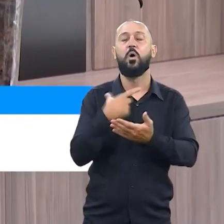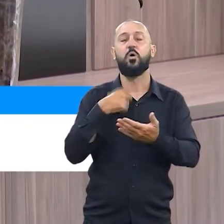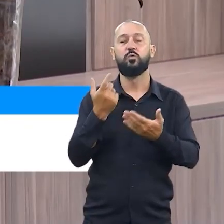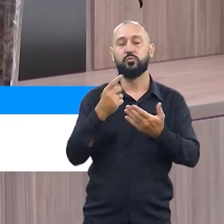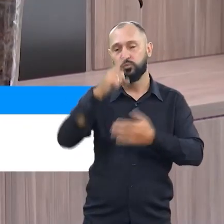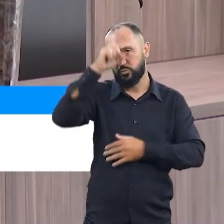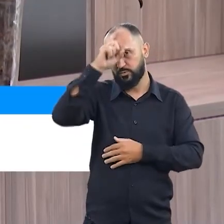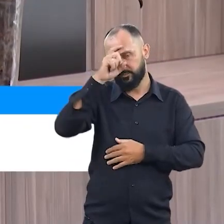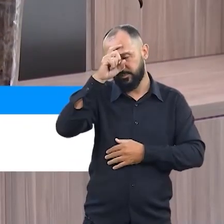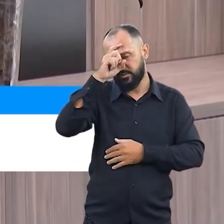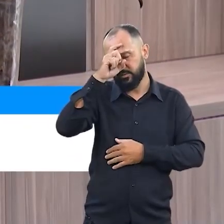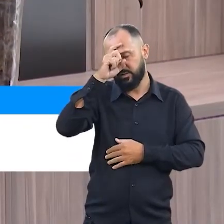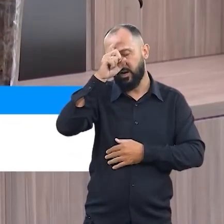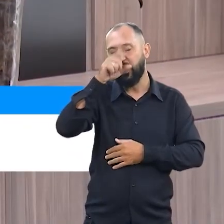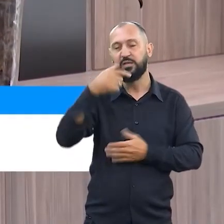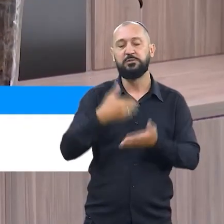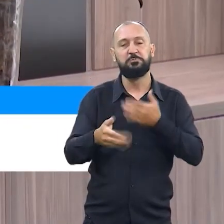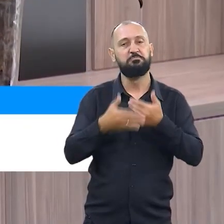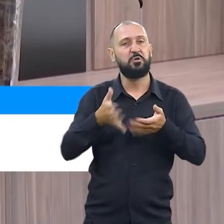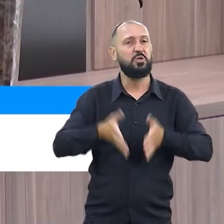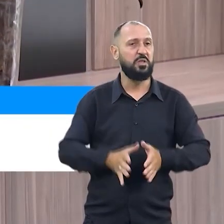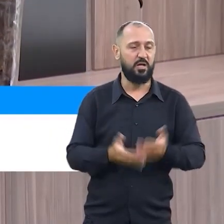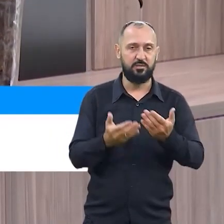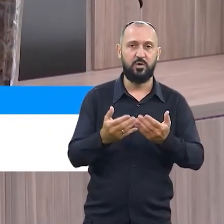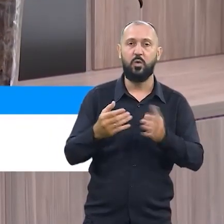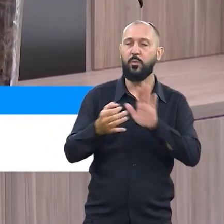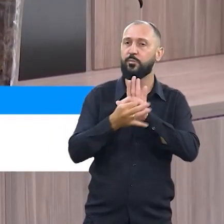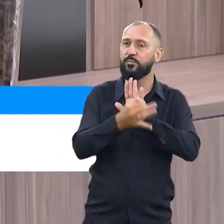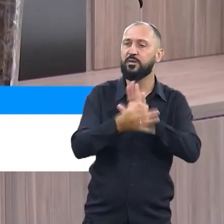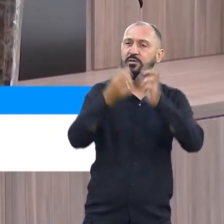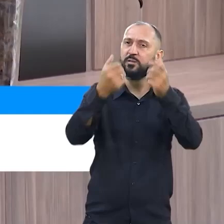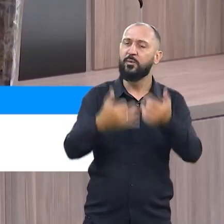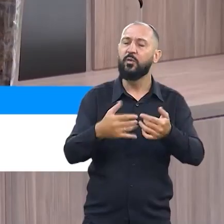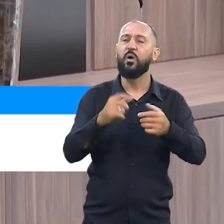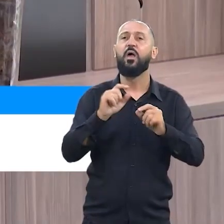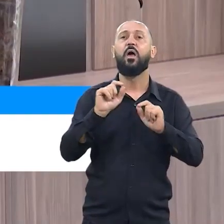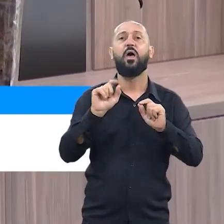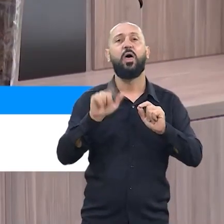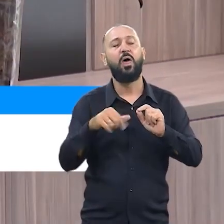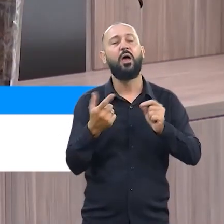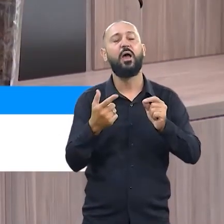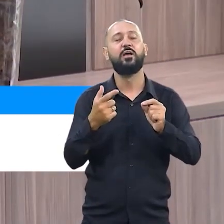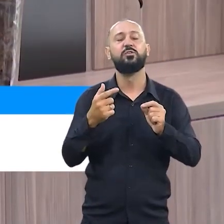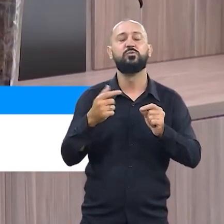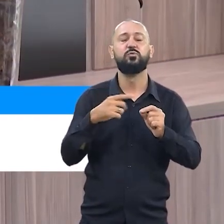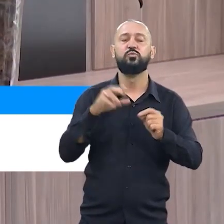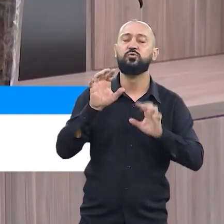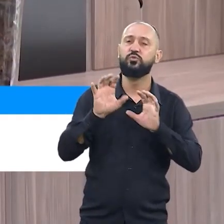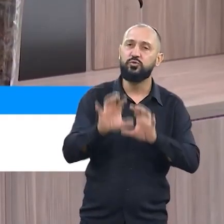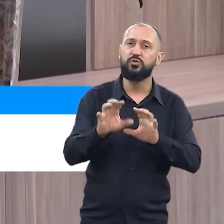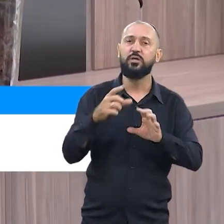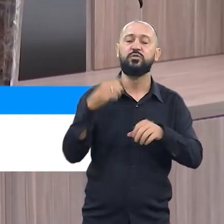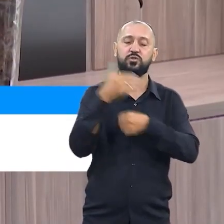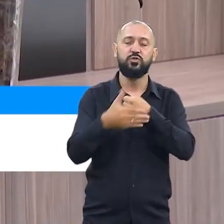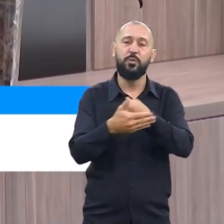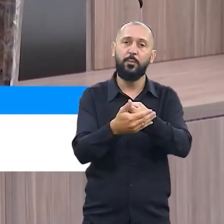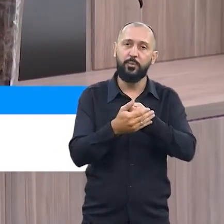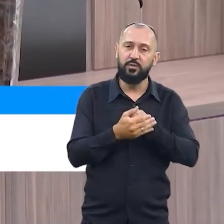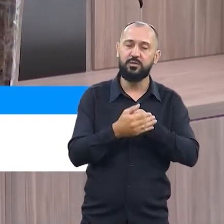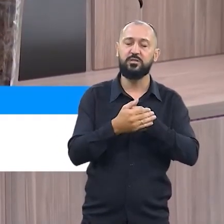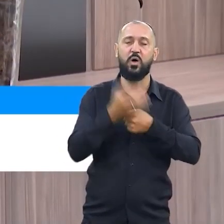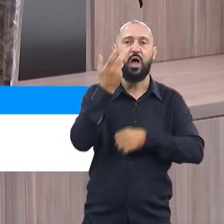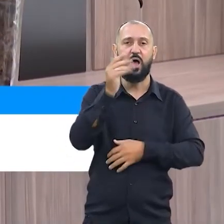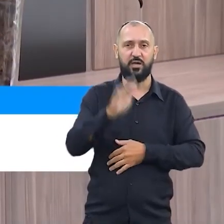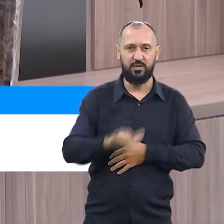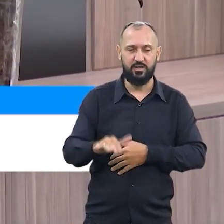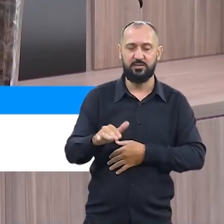civil, hospitais e maternidades do Estado. O autor da proposta falou que a medida será mais um instrumento de